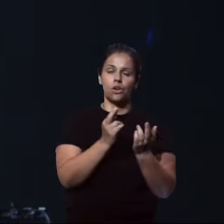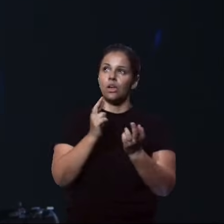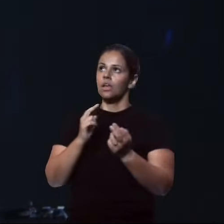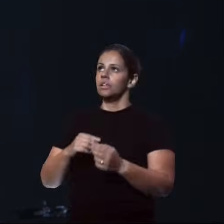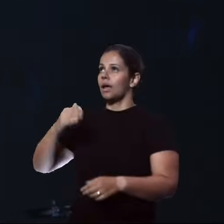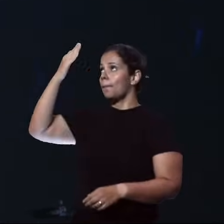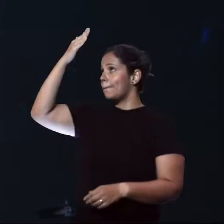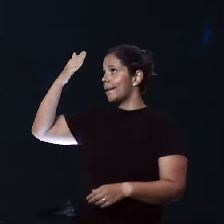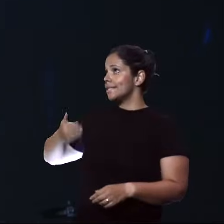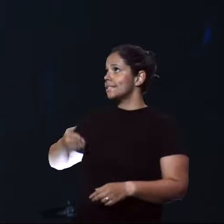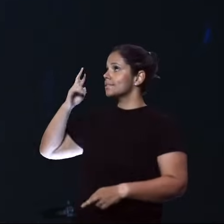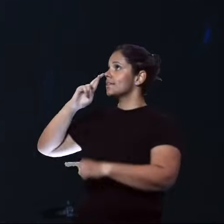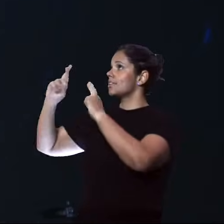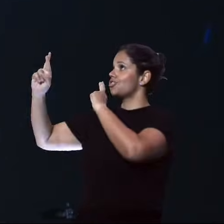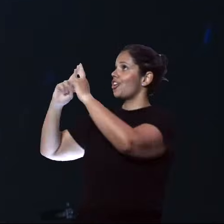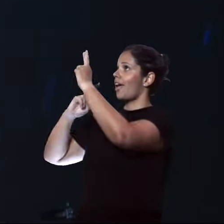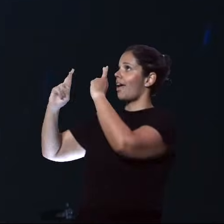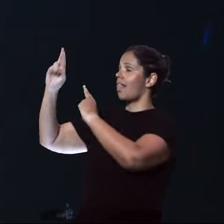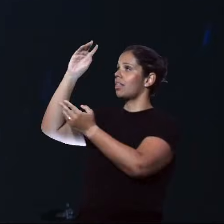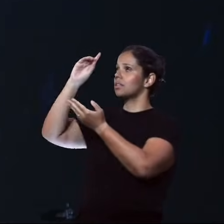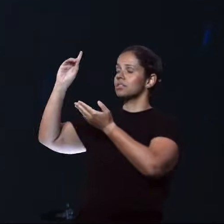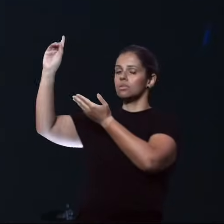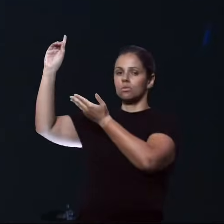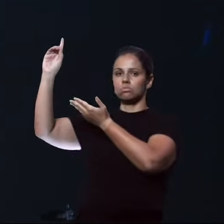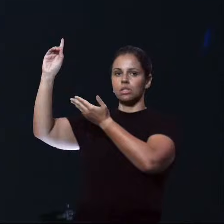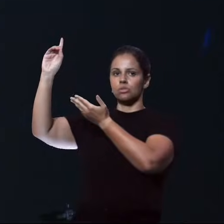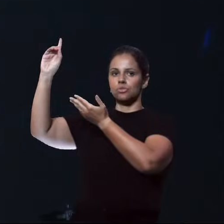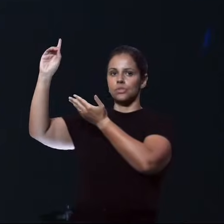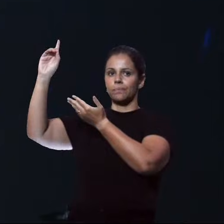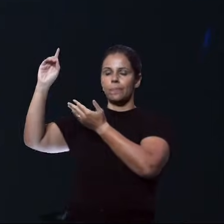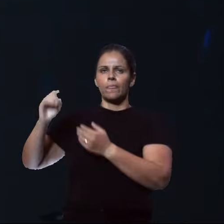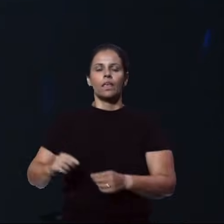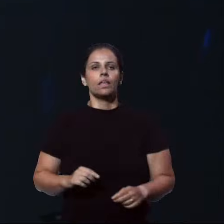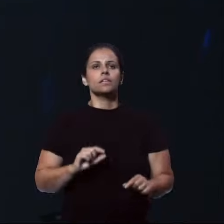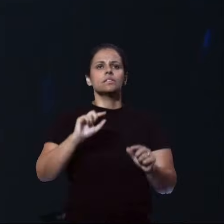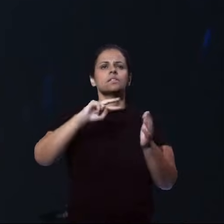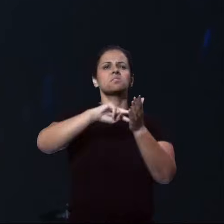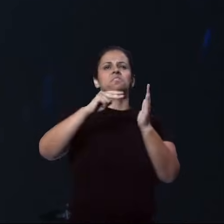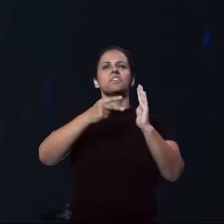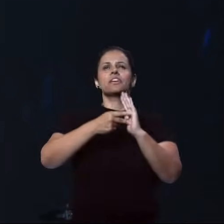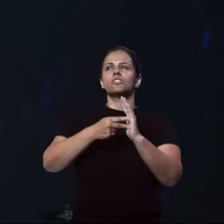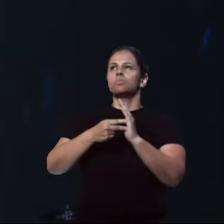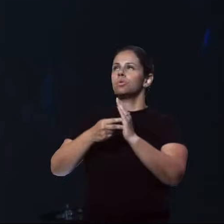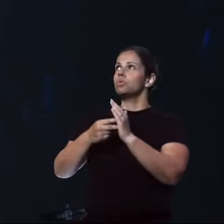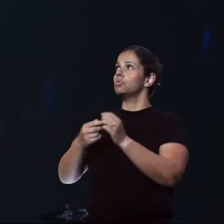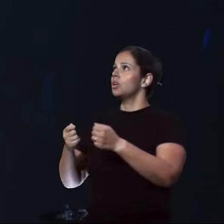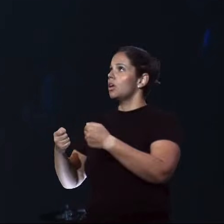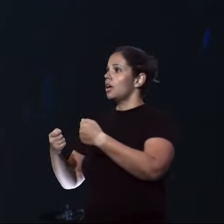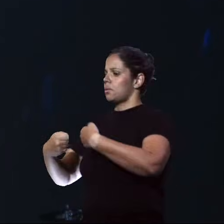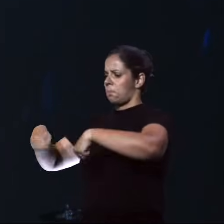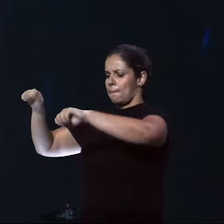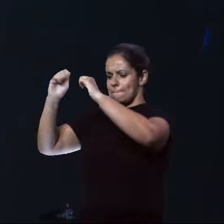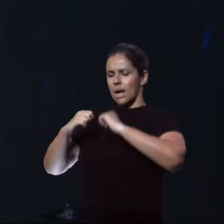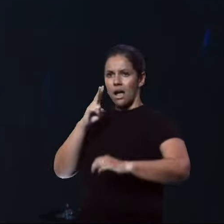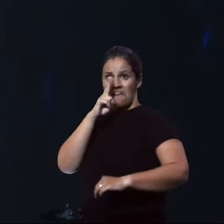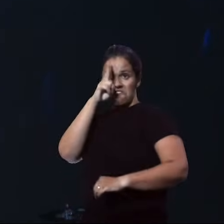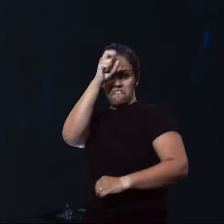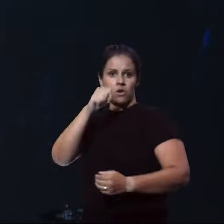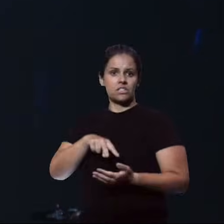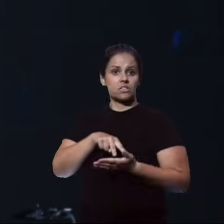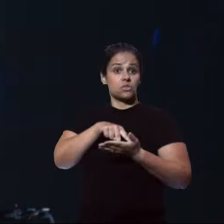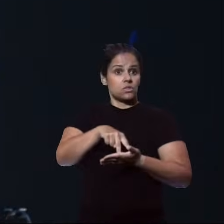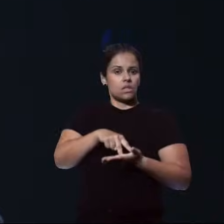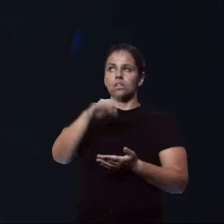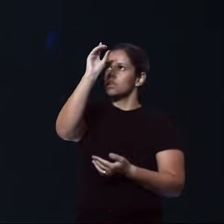esse poder em específico de presença sustentadora de Deus. E sabe, você só consegue atravessar essa vida com esperança